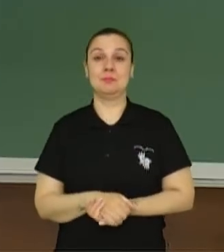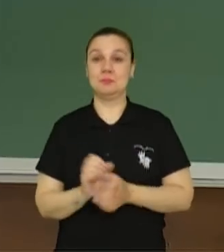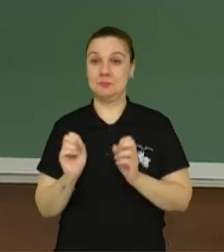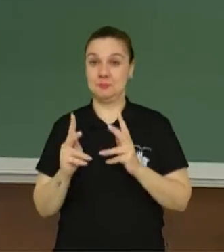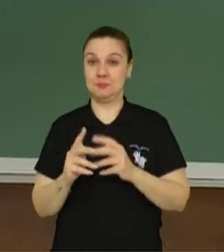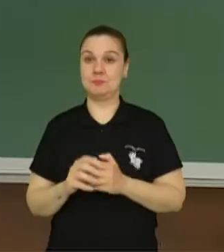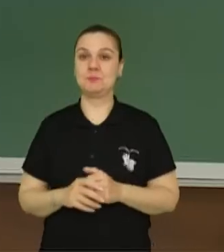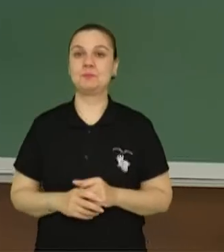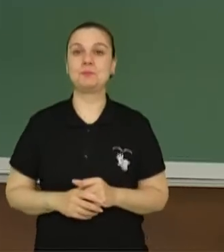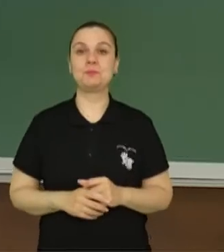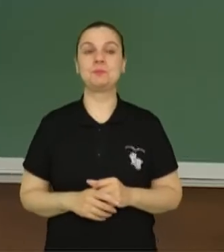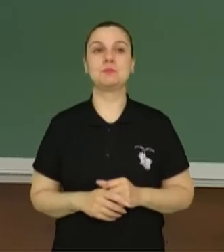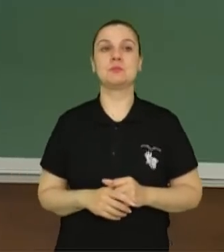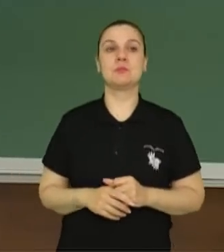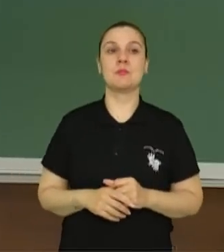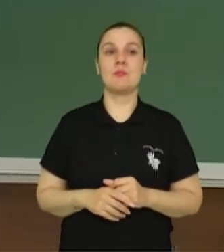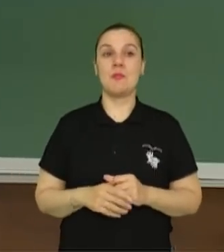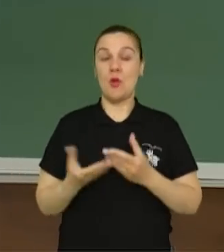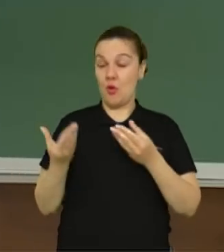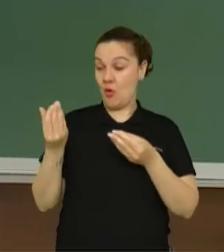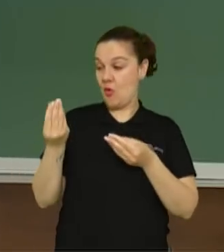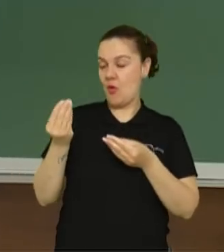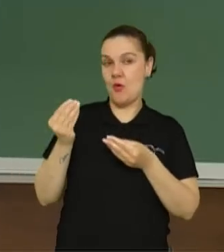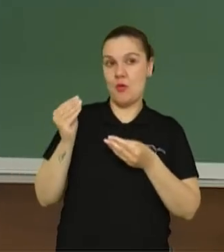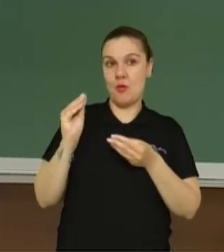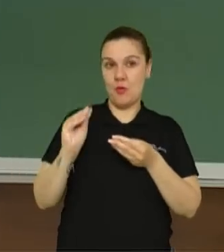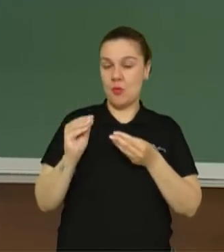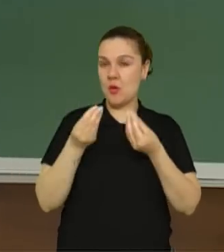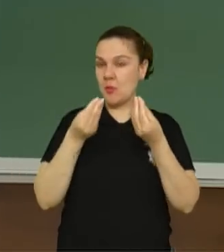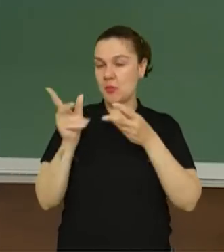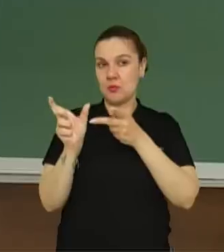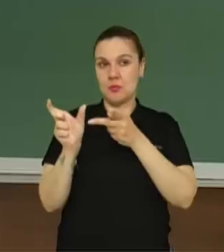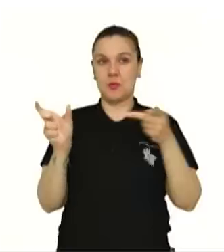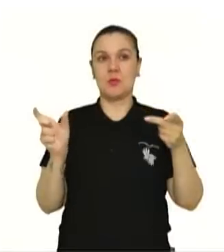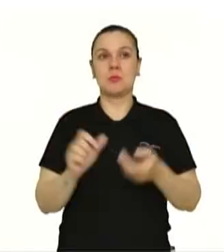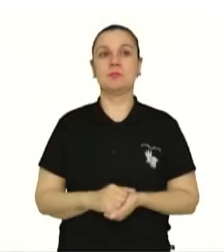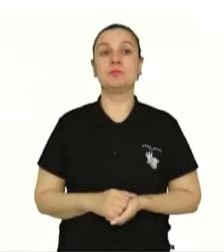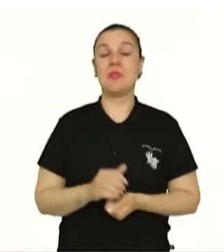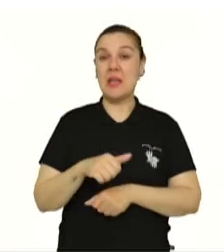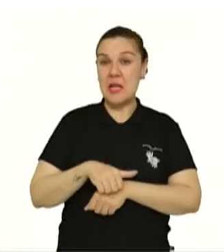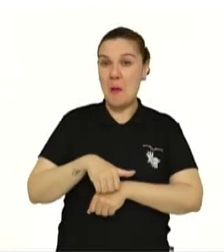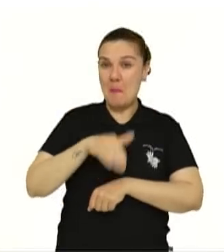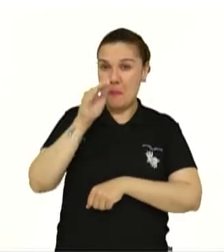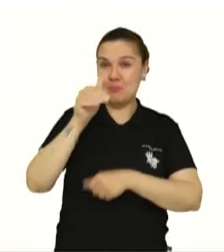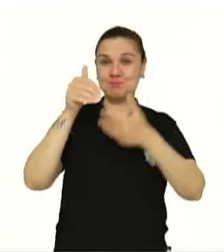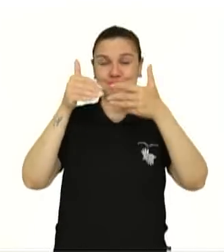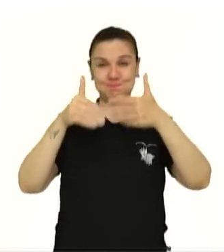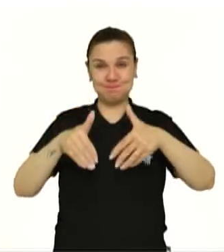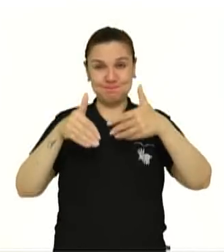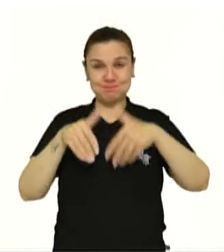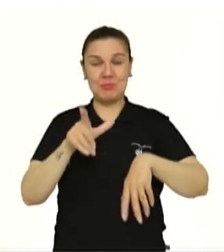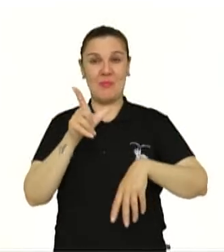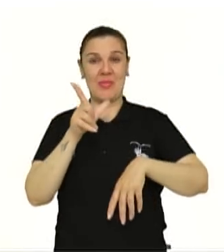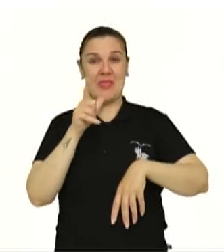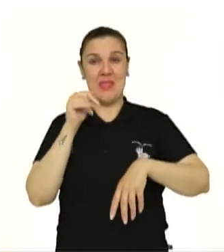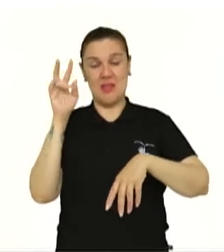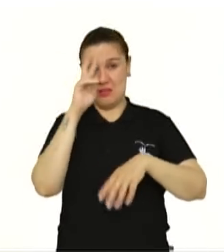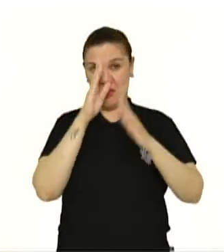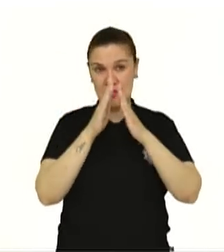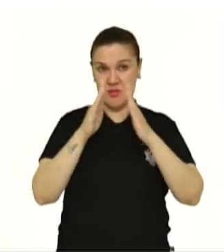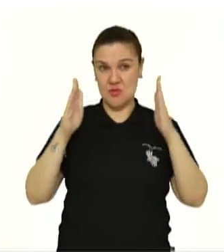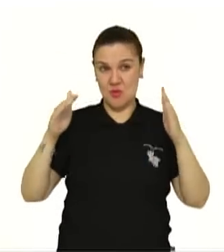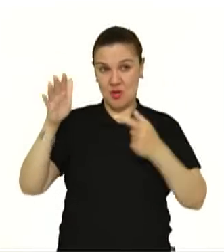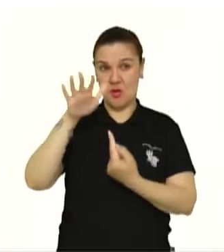Então, vejamos aqui. A aplicação aqui. Como que isso se aplica? A maior crise hídrica da história recente do